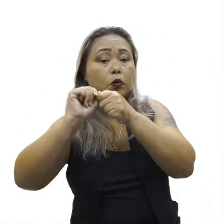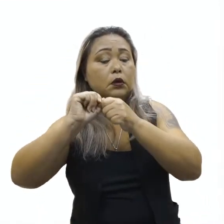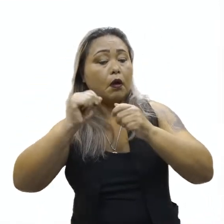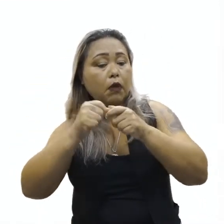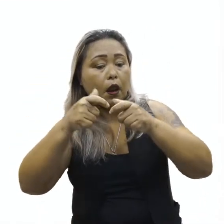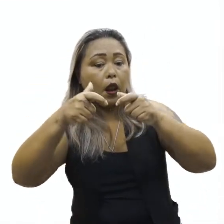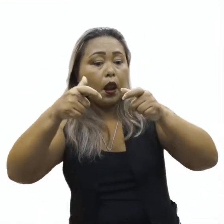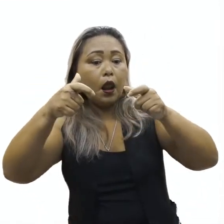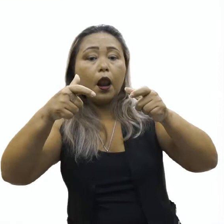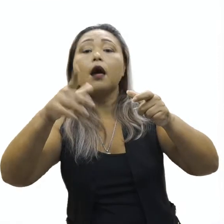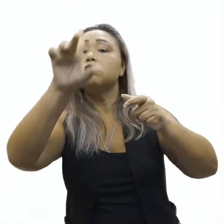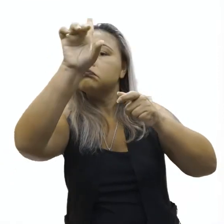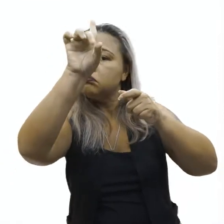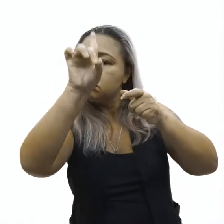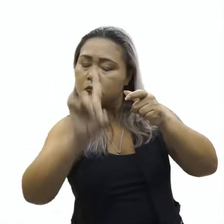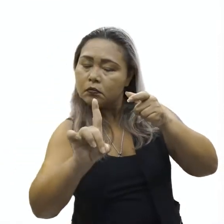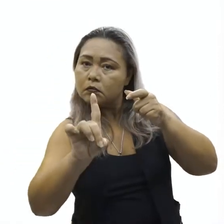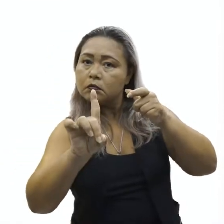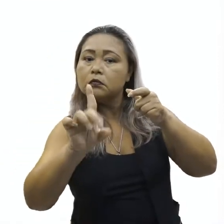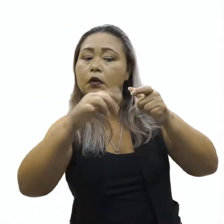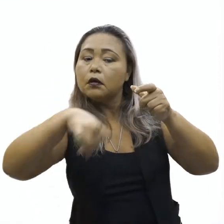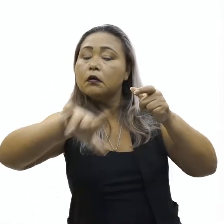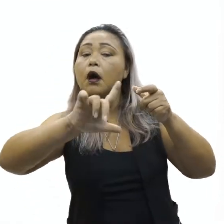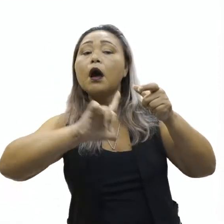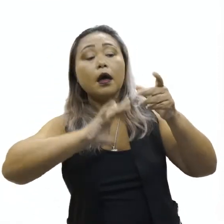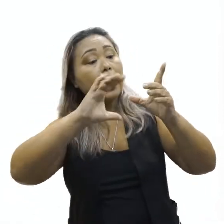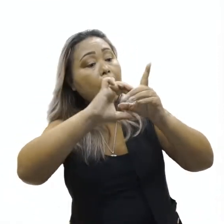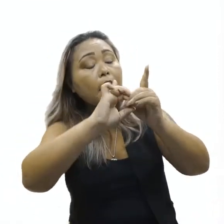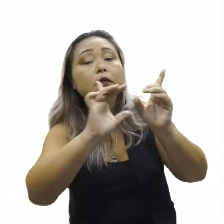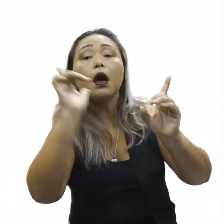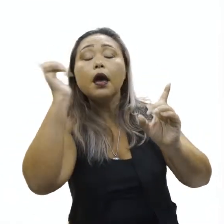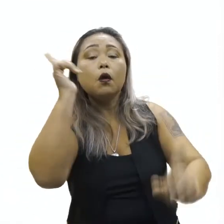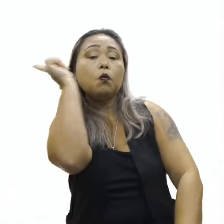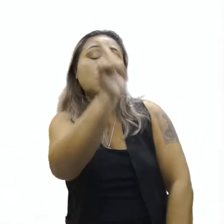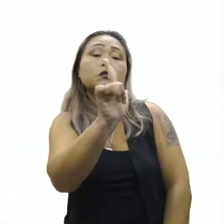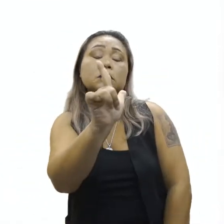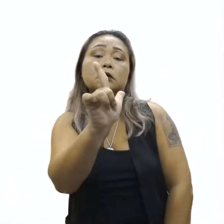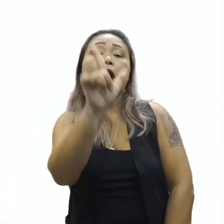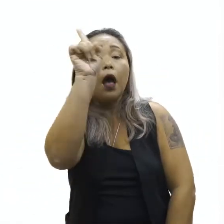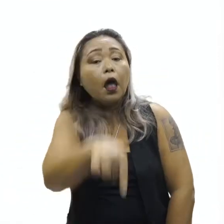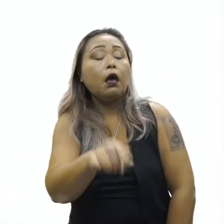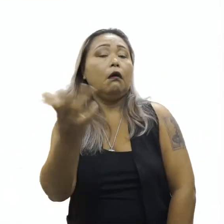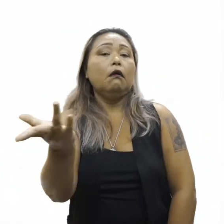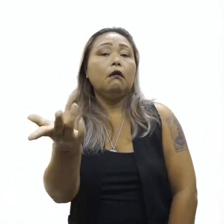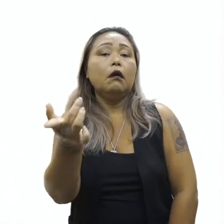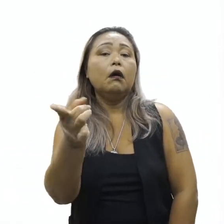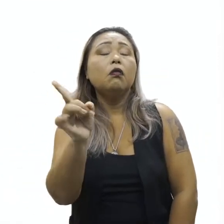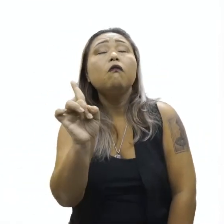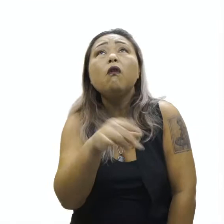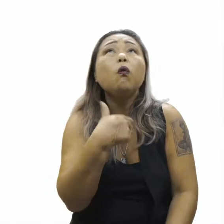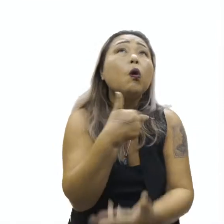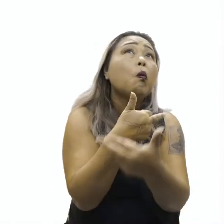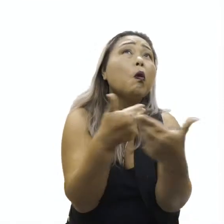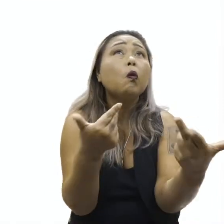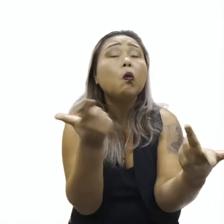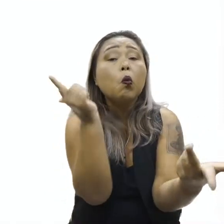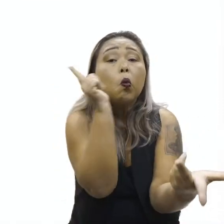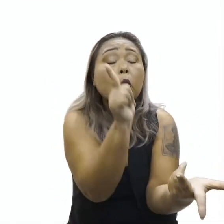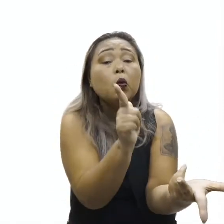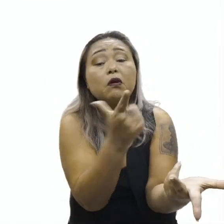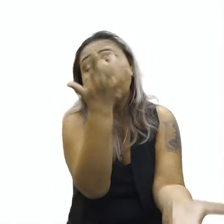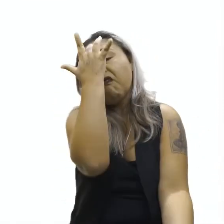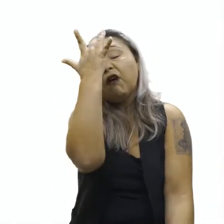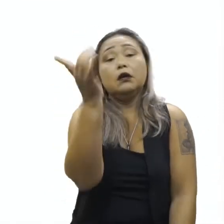direitos. Ou seja, a democracia é uma conquista. Ela não foi algo que a gente conseguiu de uma maneira muito